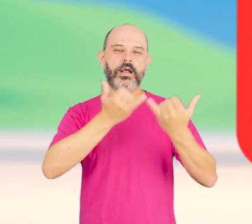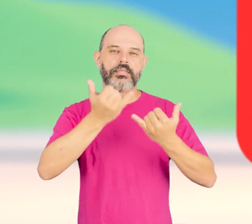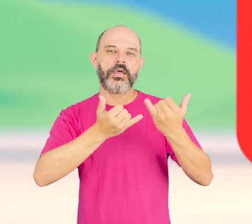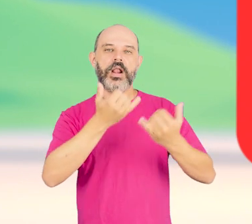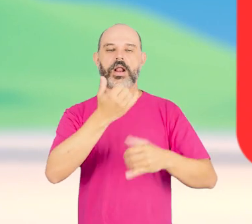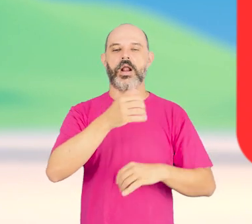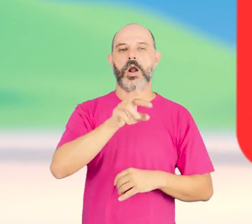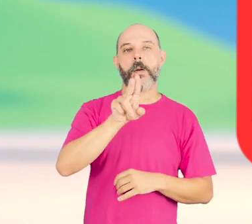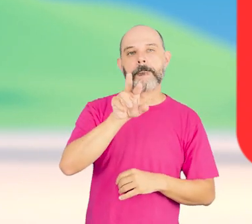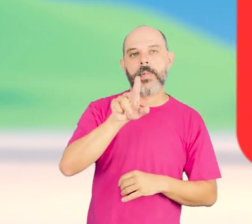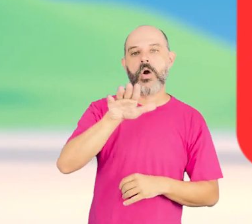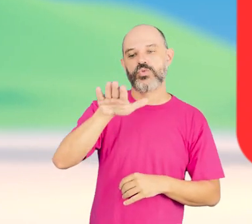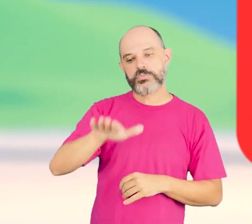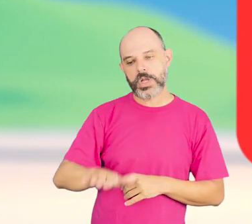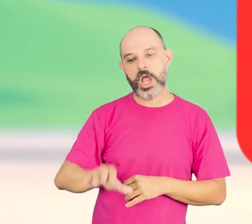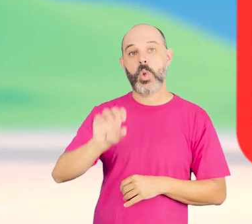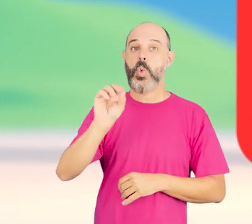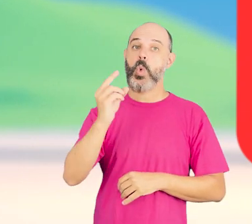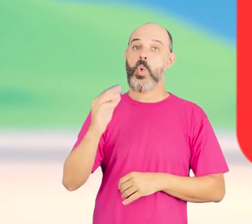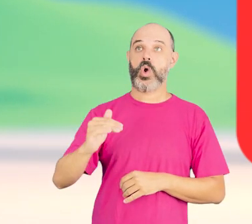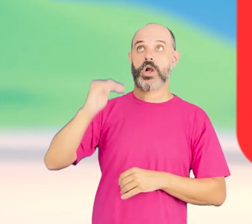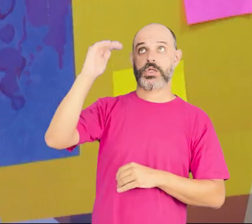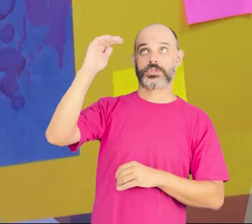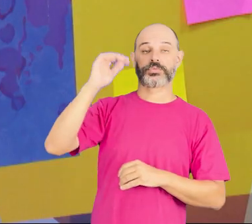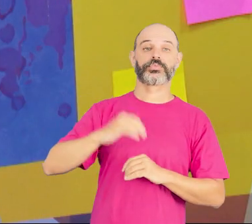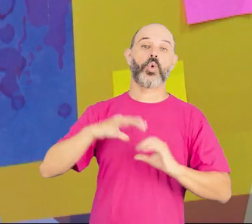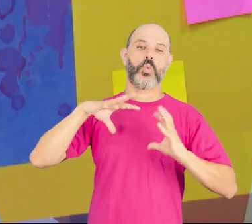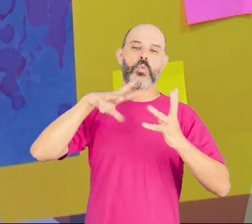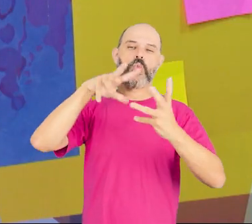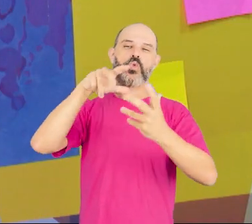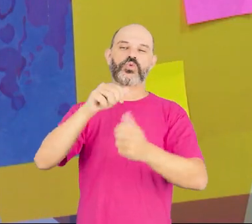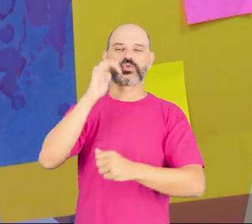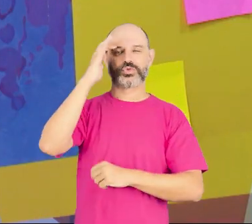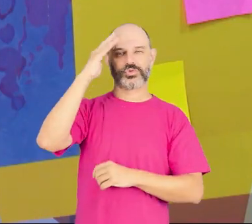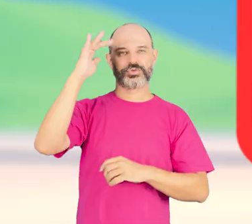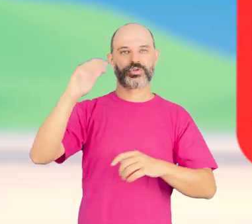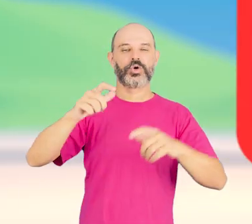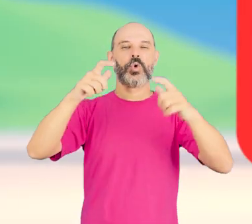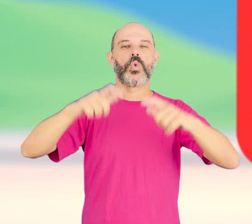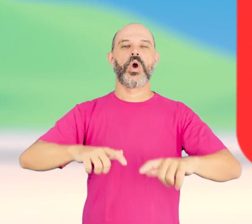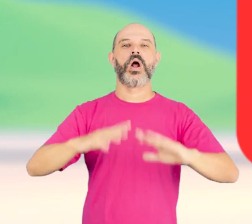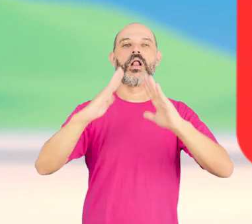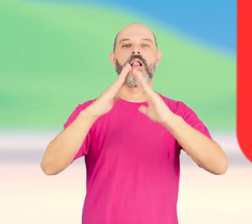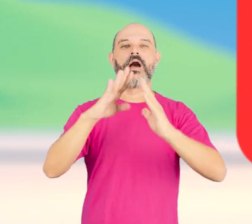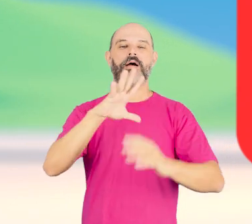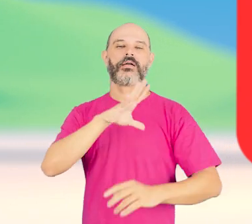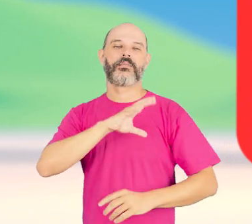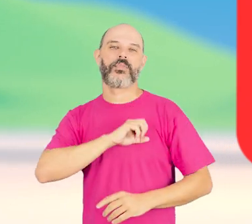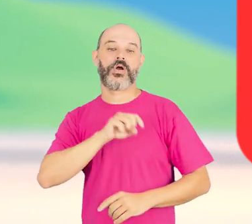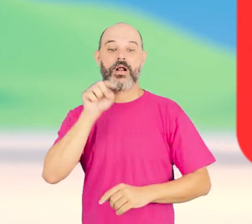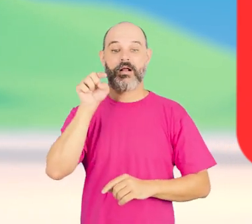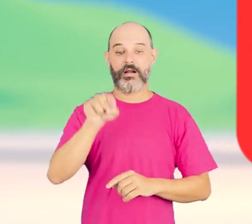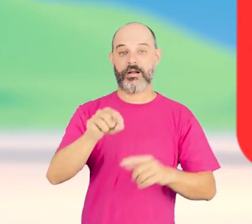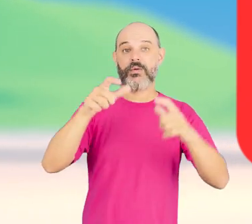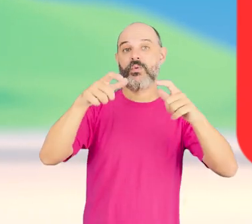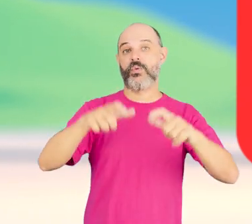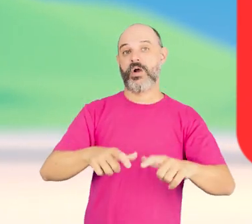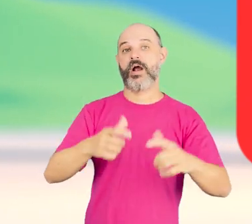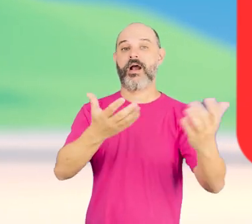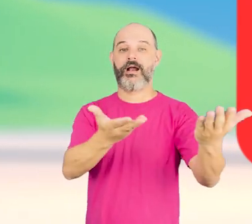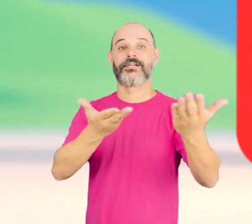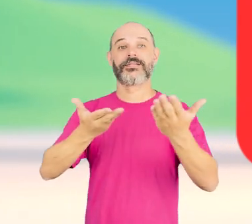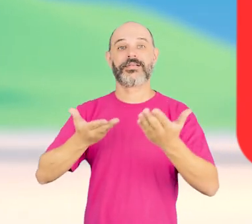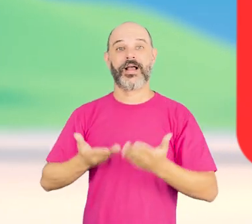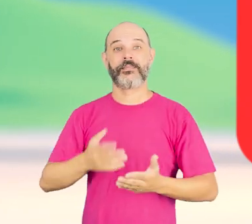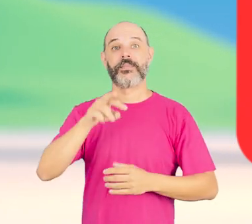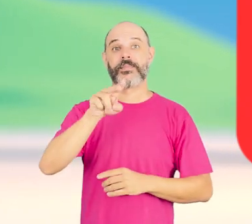brincadeira entre irmãos, pequenos e grandes. No mundo dos sonhos, conhecemos o Lar de Amor e como esse lugar